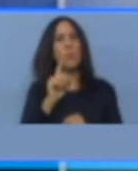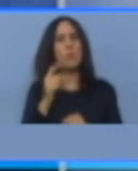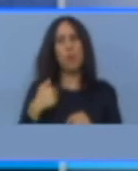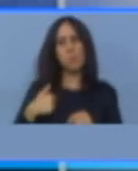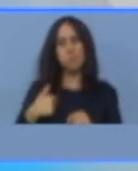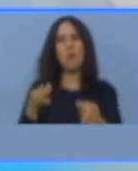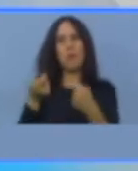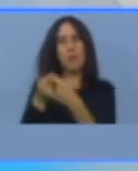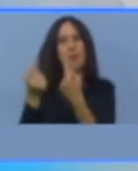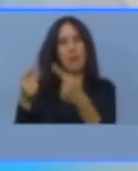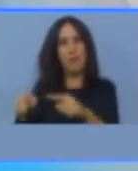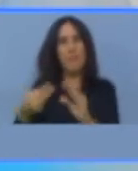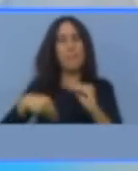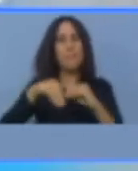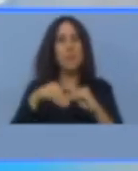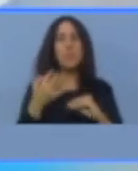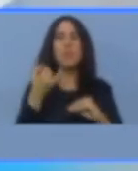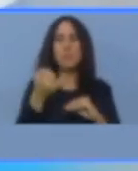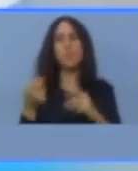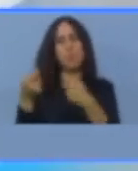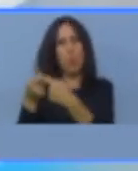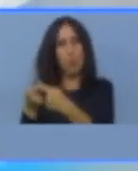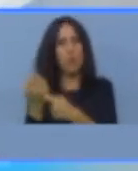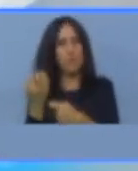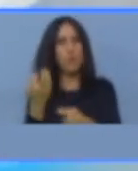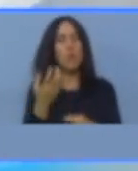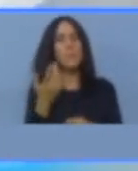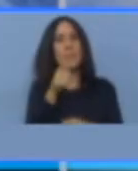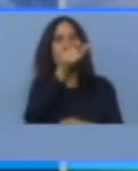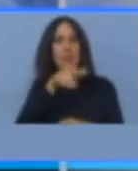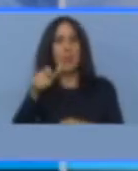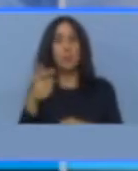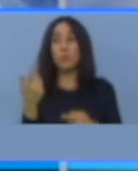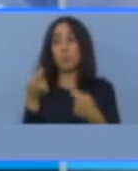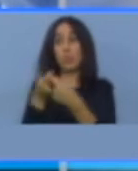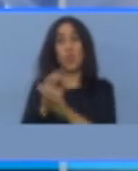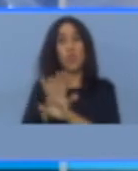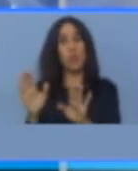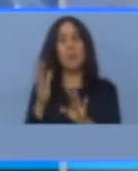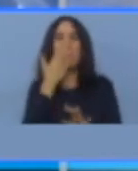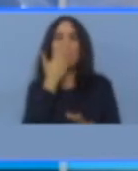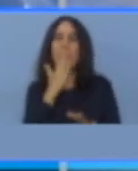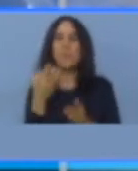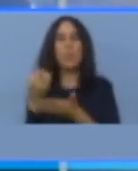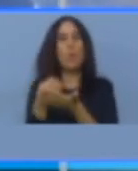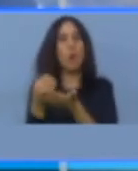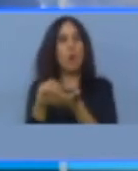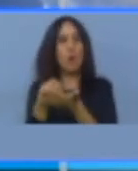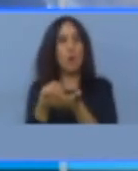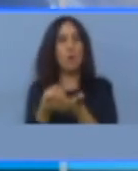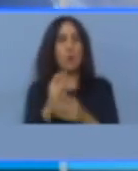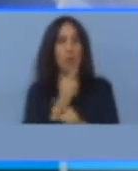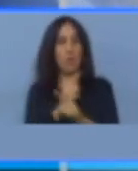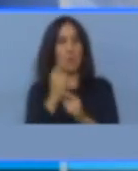que elas respondem, mas depois respondem. Os casos parece, como já houve resposta, parece que não existem, e quando se está